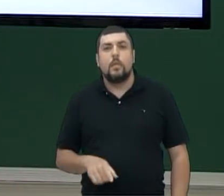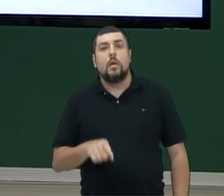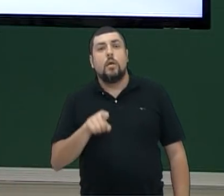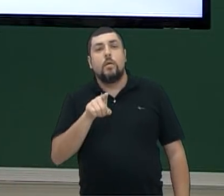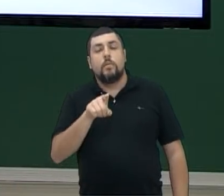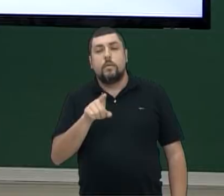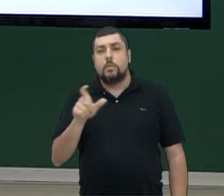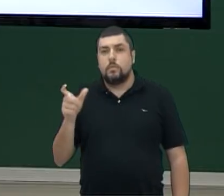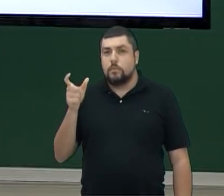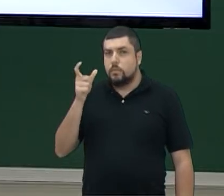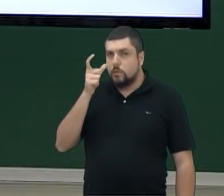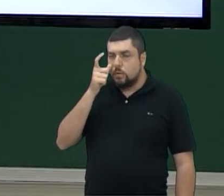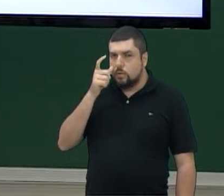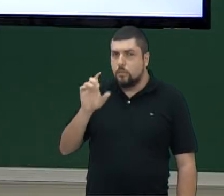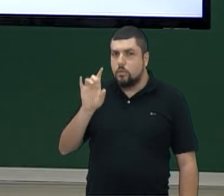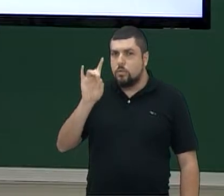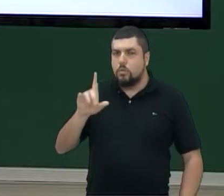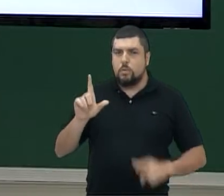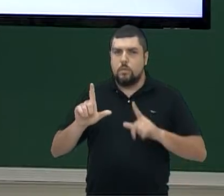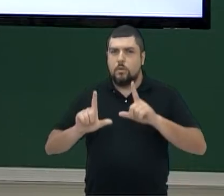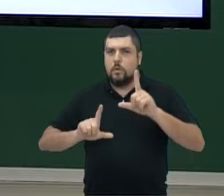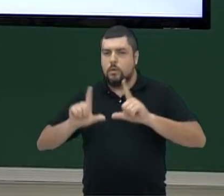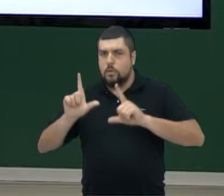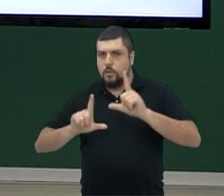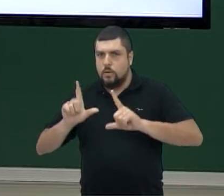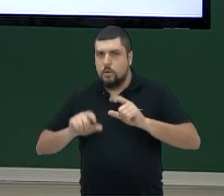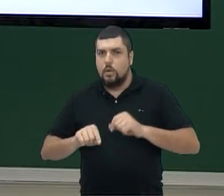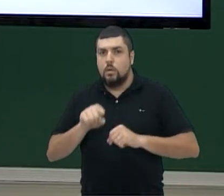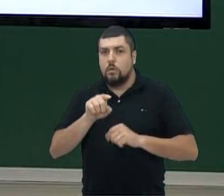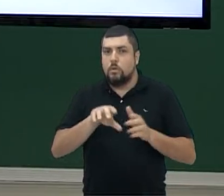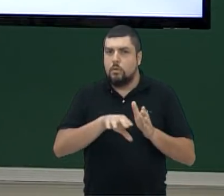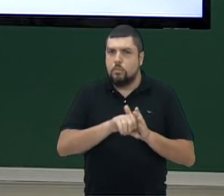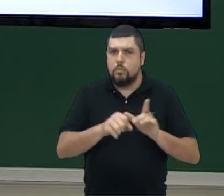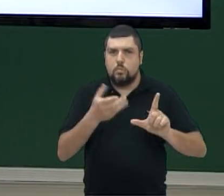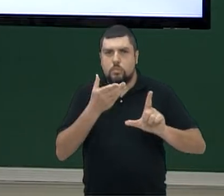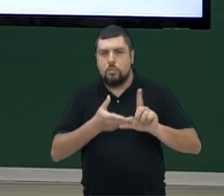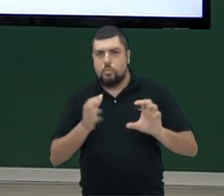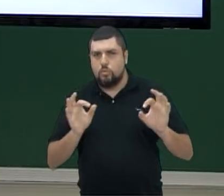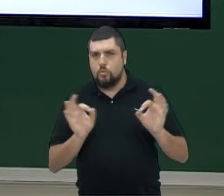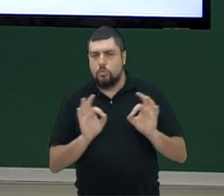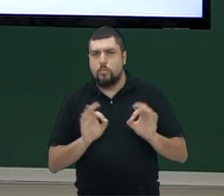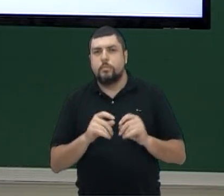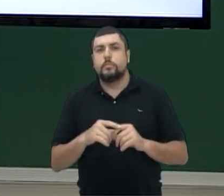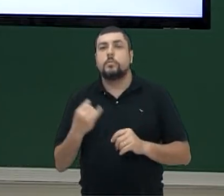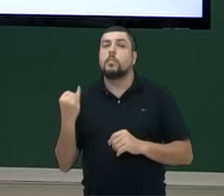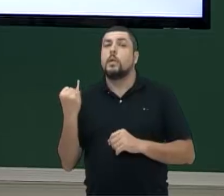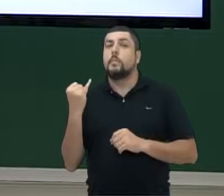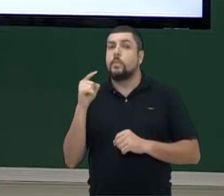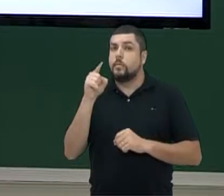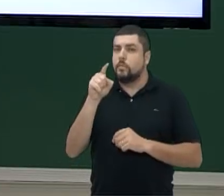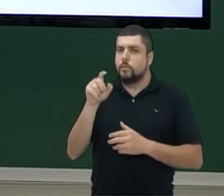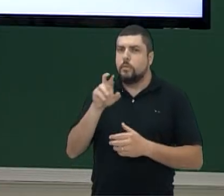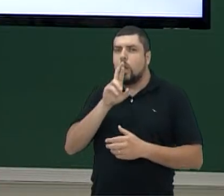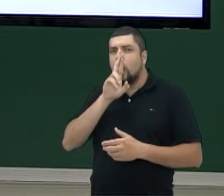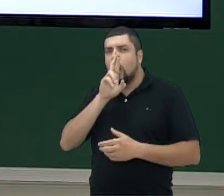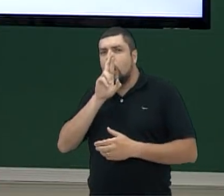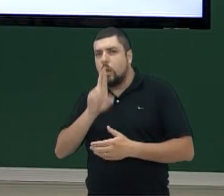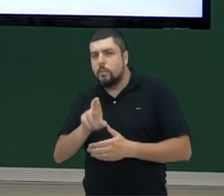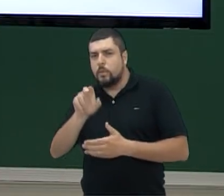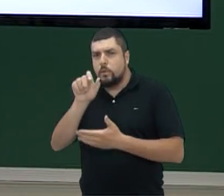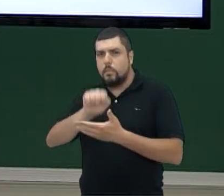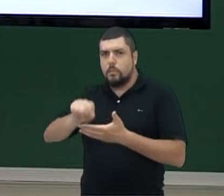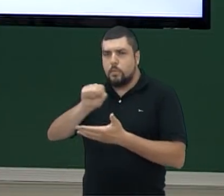realizando essas aulas apenas pela televisão, você que não está acessando o Google Classroom, é importante que você realize a atividade